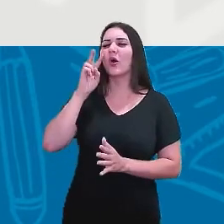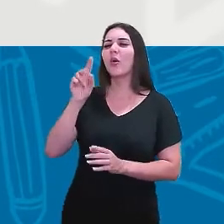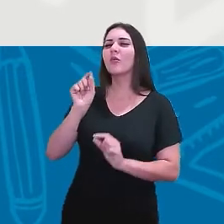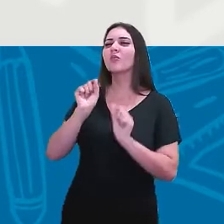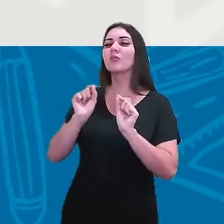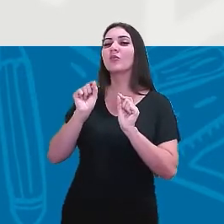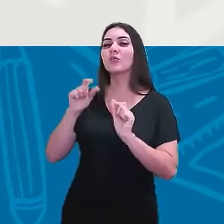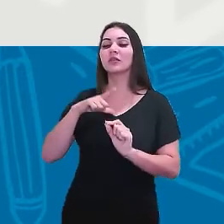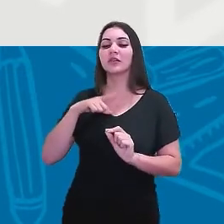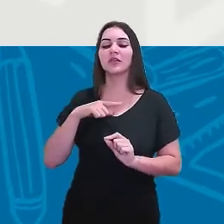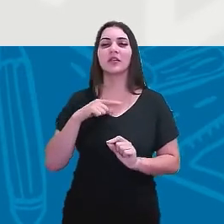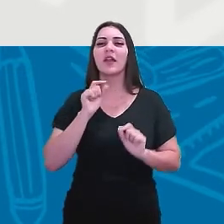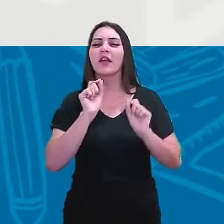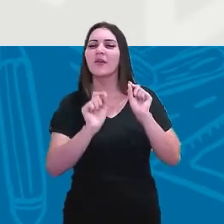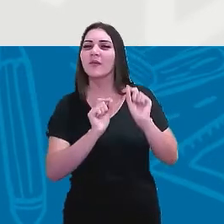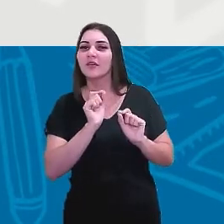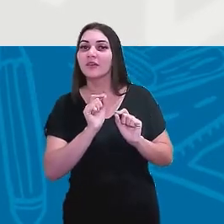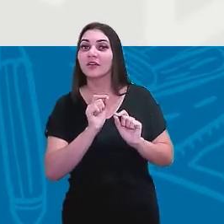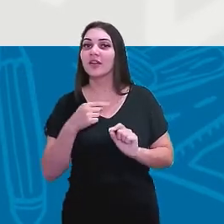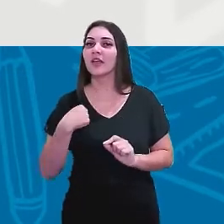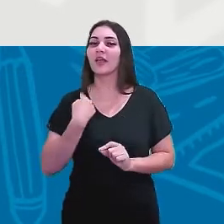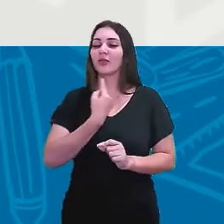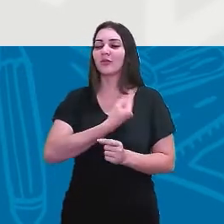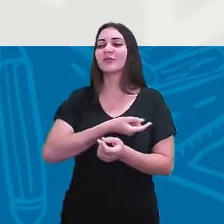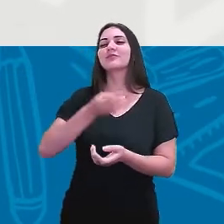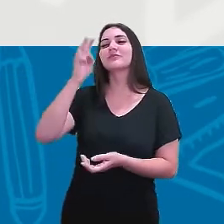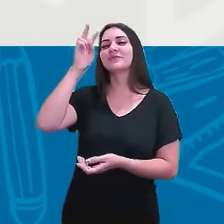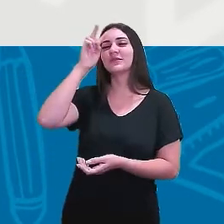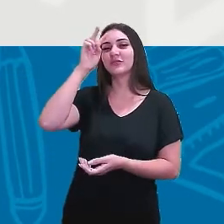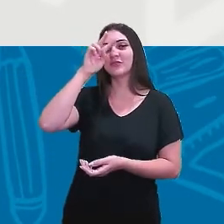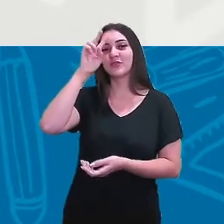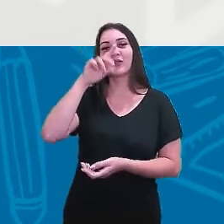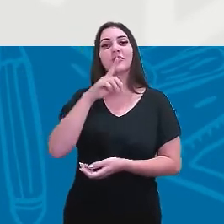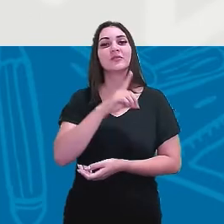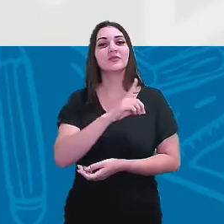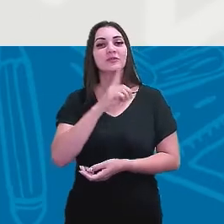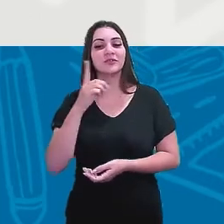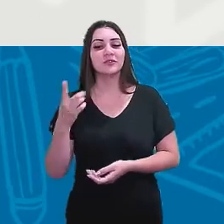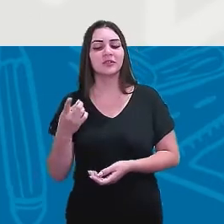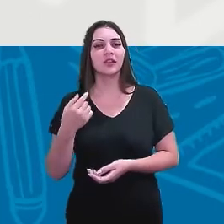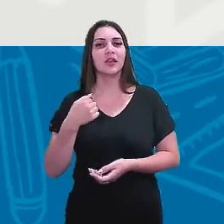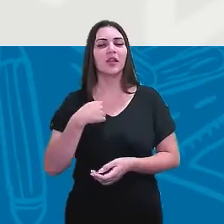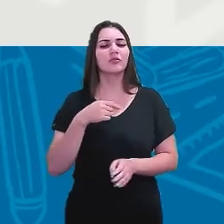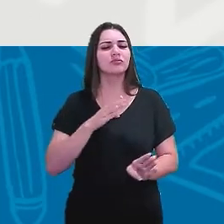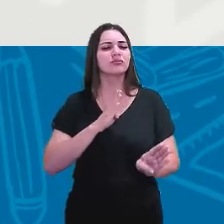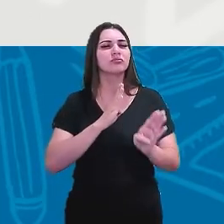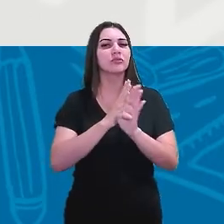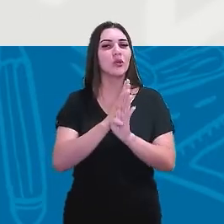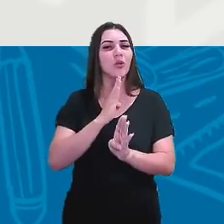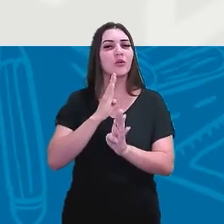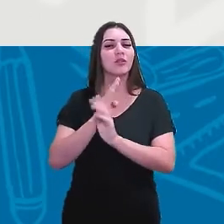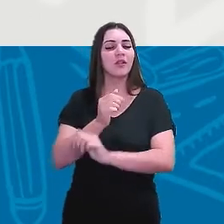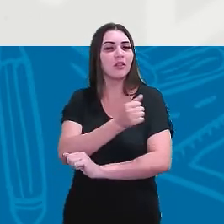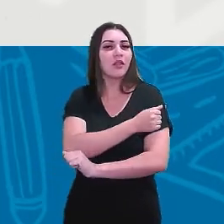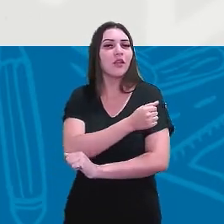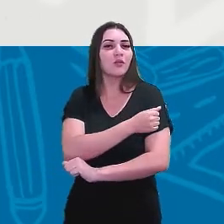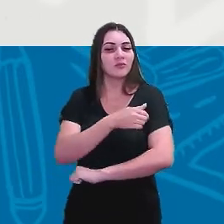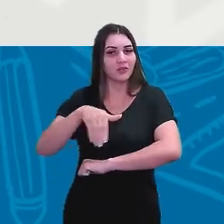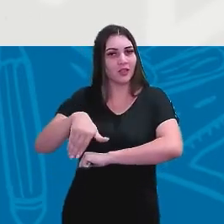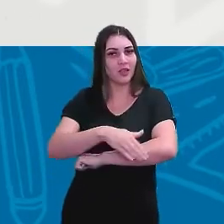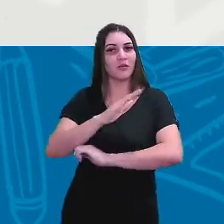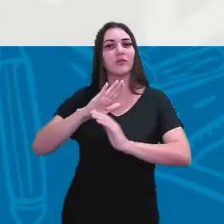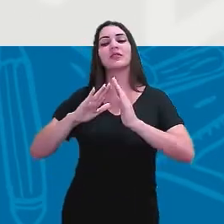aí. Isso é o que, gente? É a nossa história do dia. Eu estou encontrando alunos na rua, nas